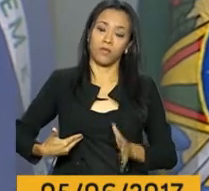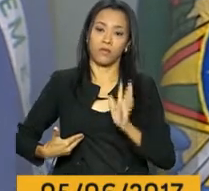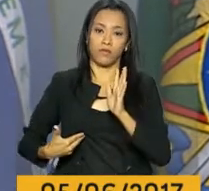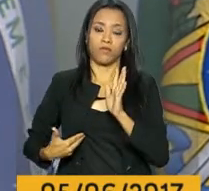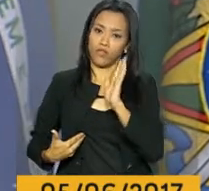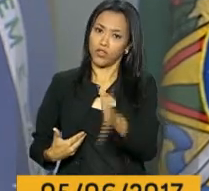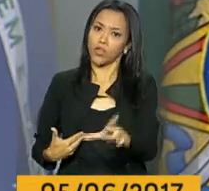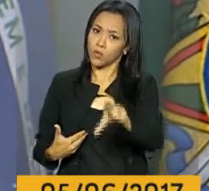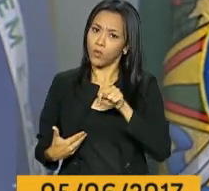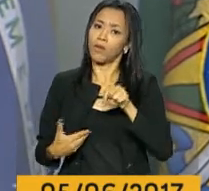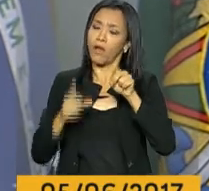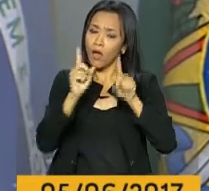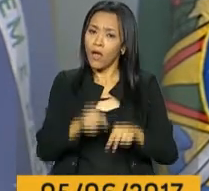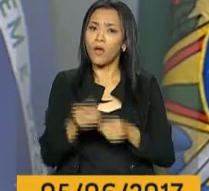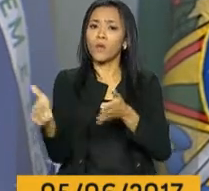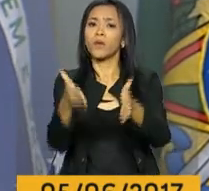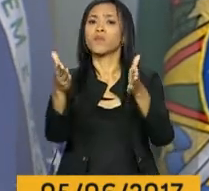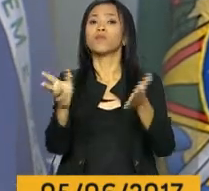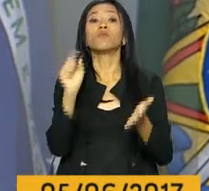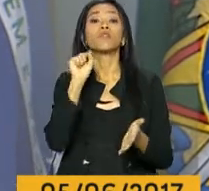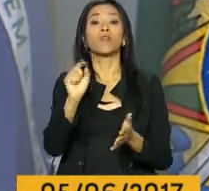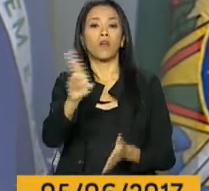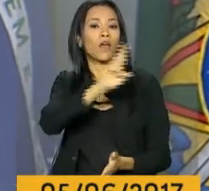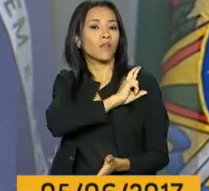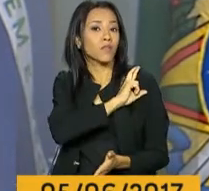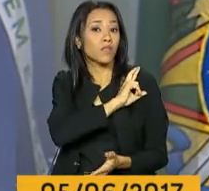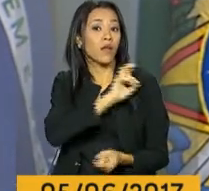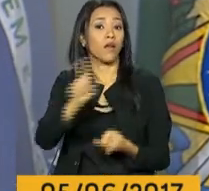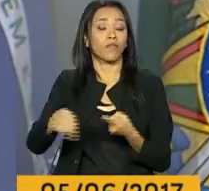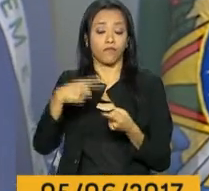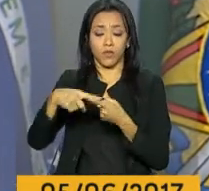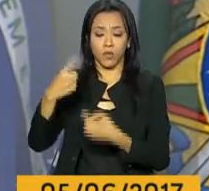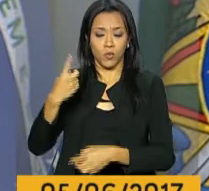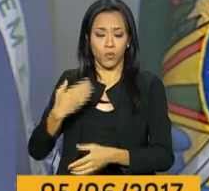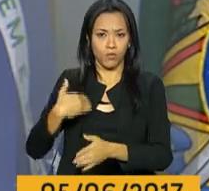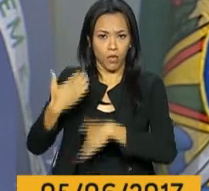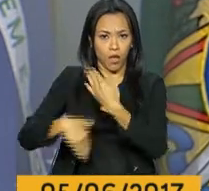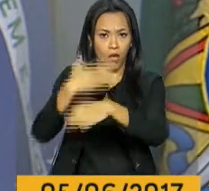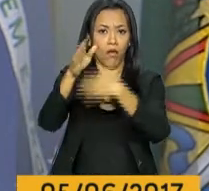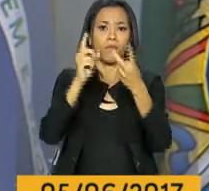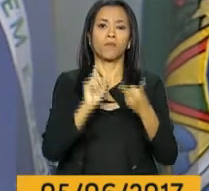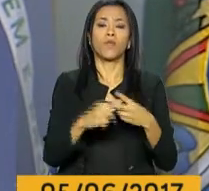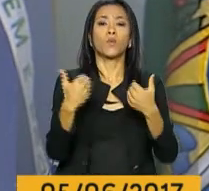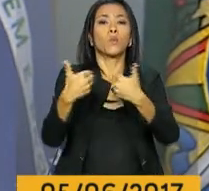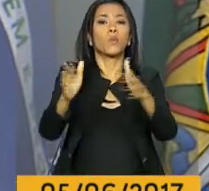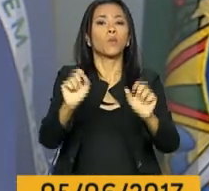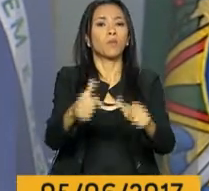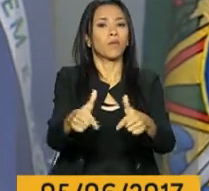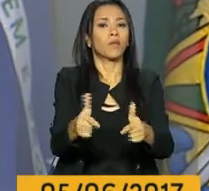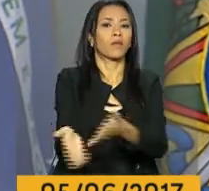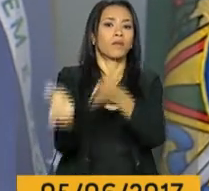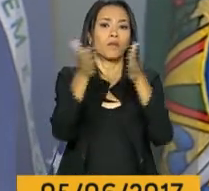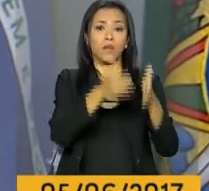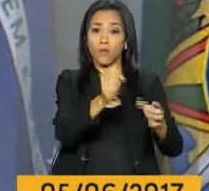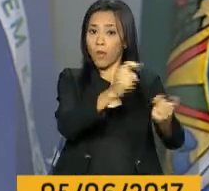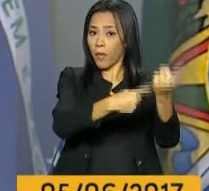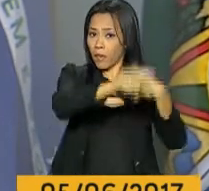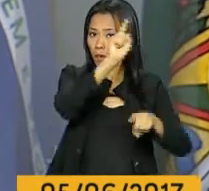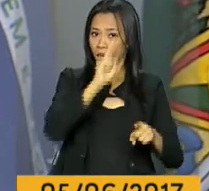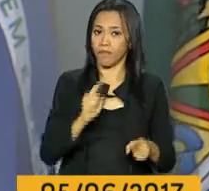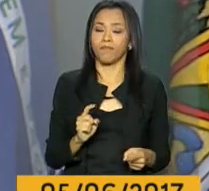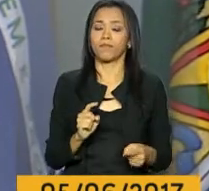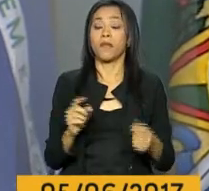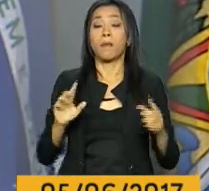o caminho responsável é o caminho do crescimento do emprego da prosperidade mas as ações